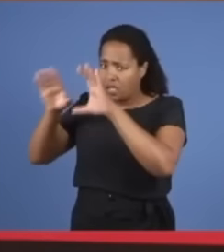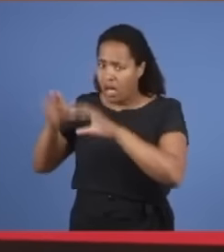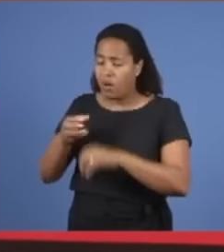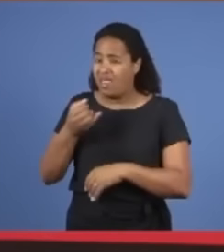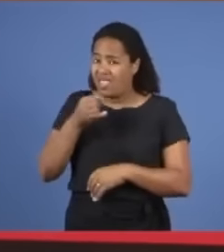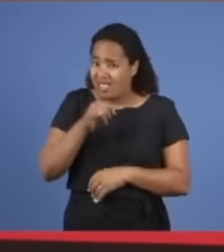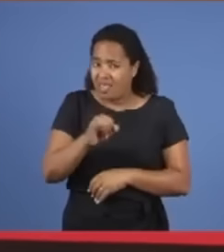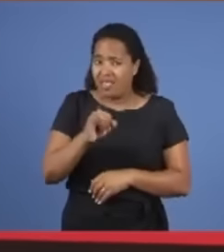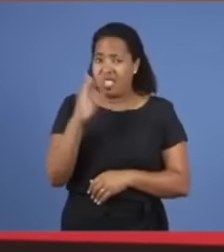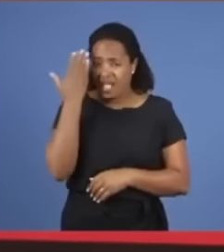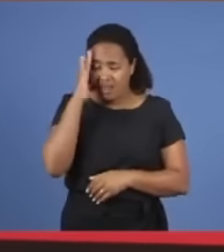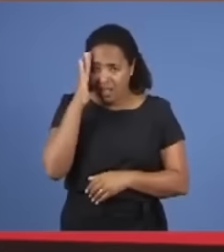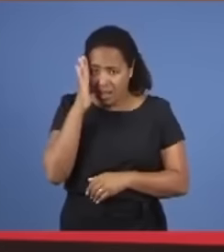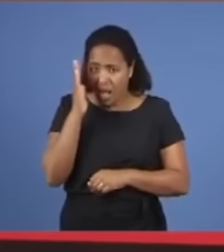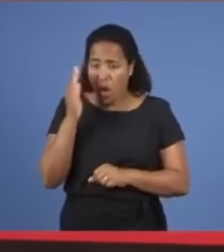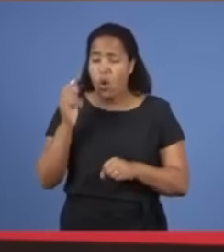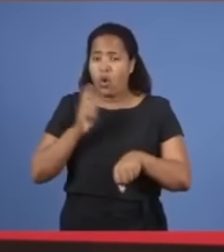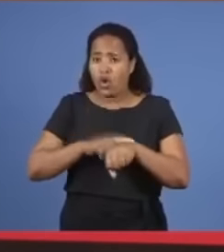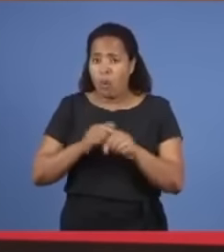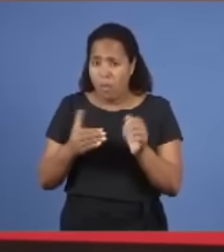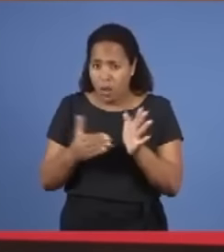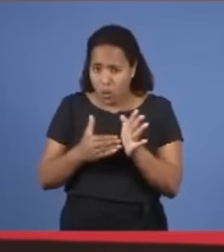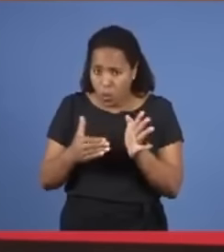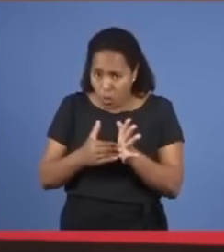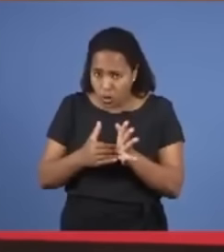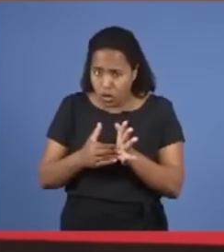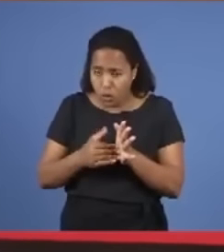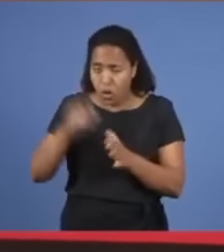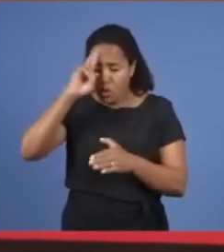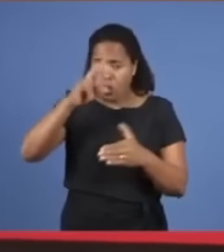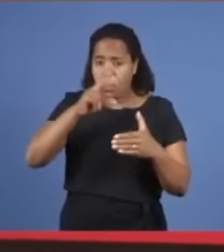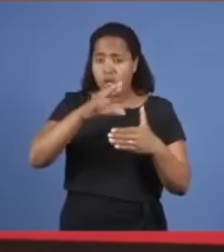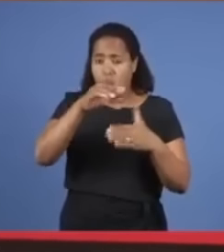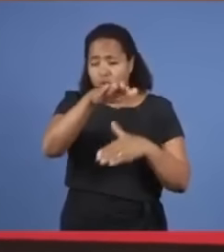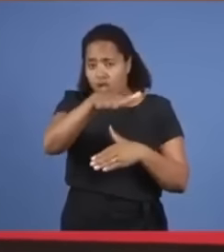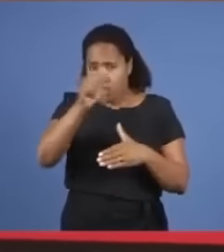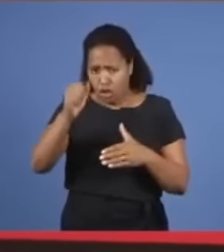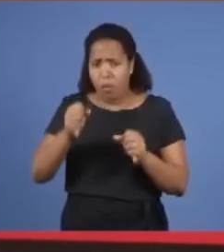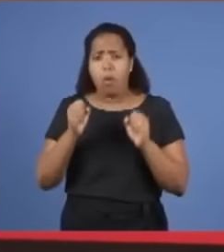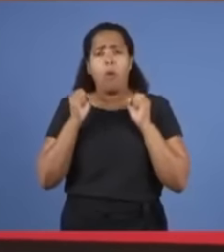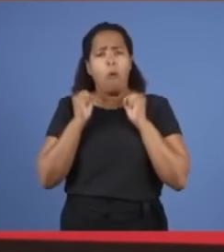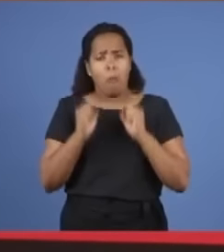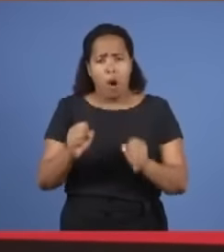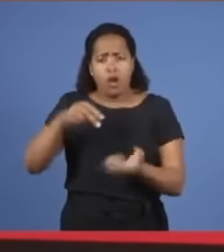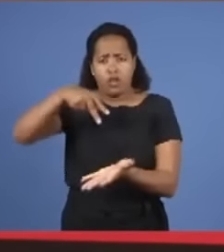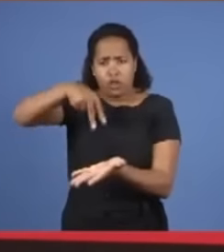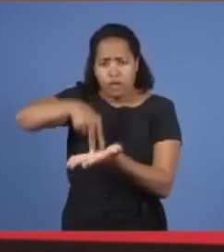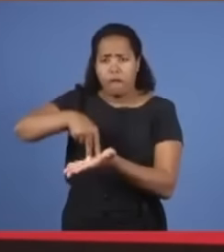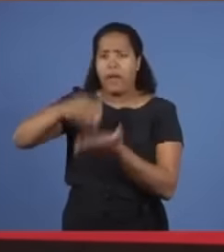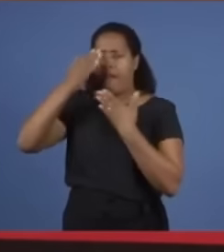nessa última hora, pode ficar de pé, pode glorificar o Senhor, não há problema. Não.